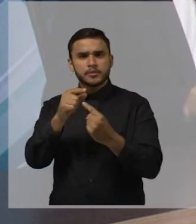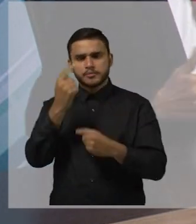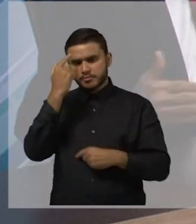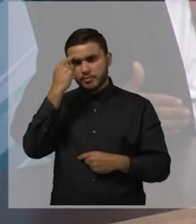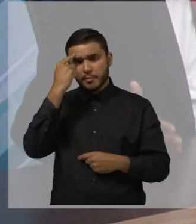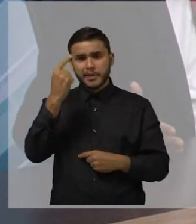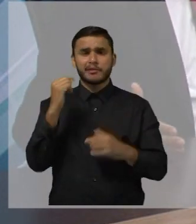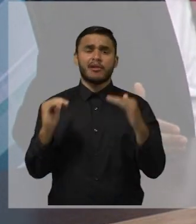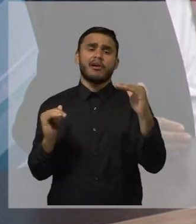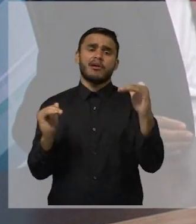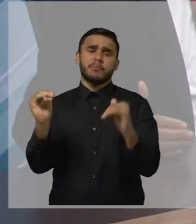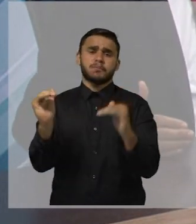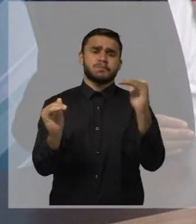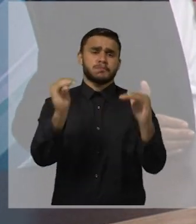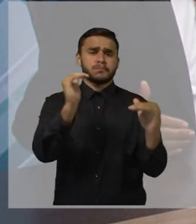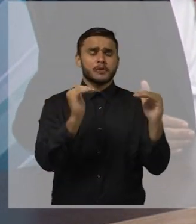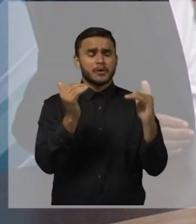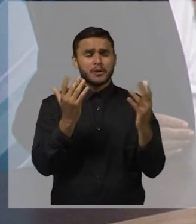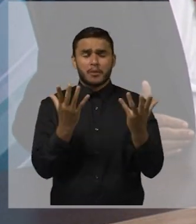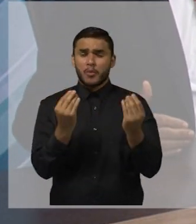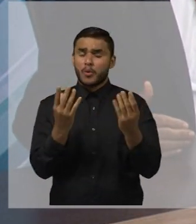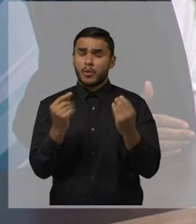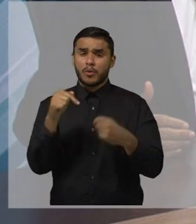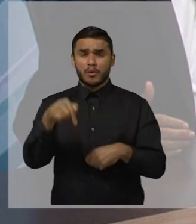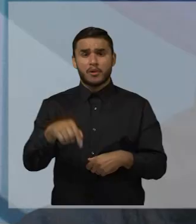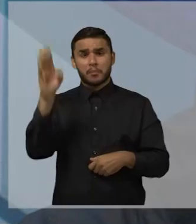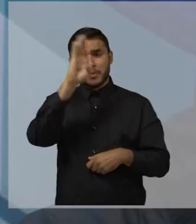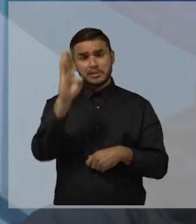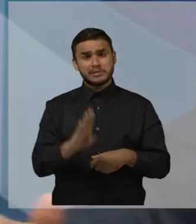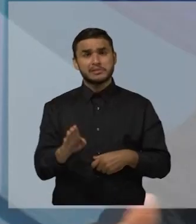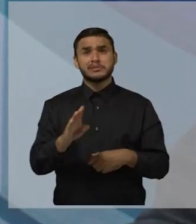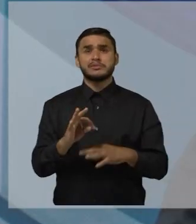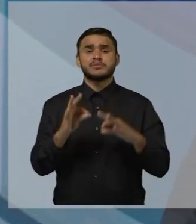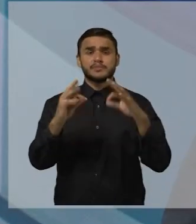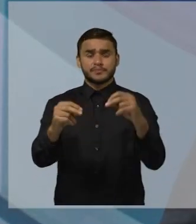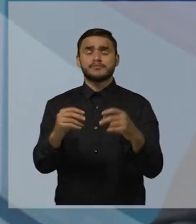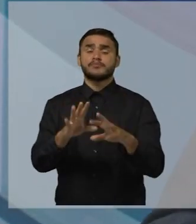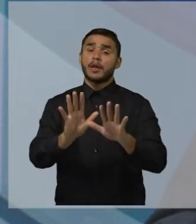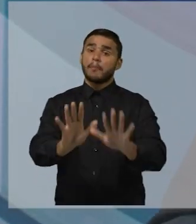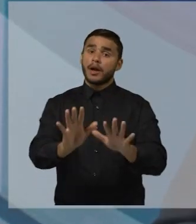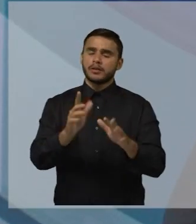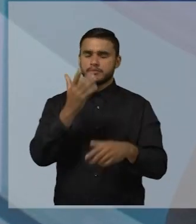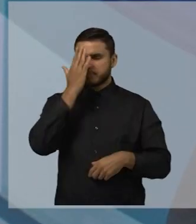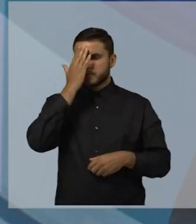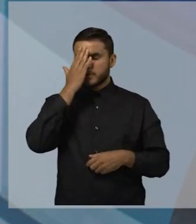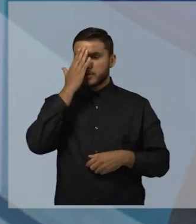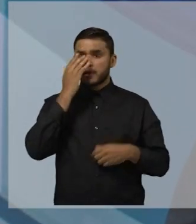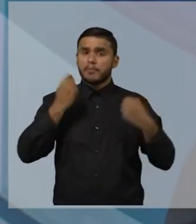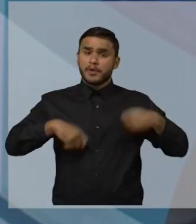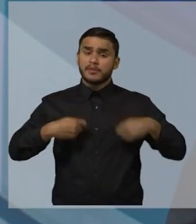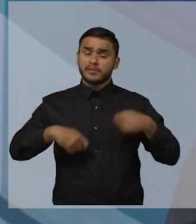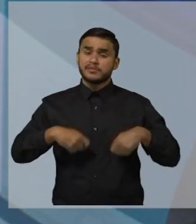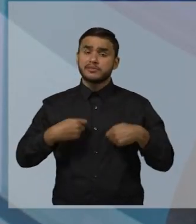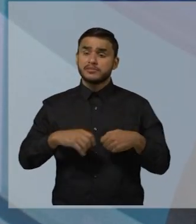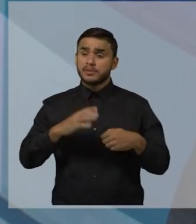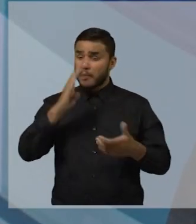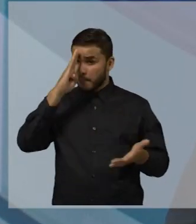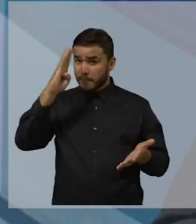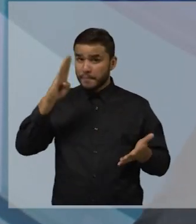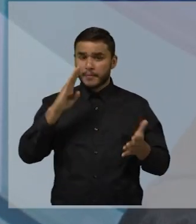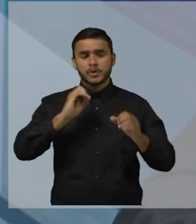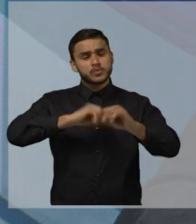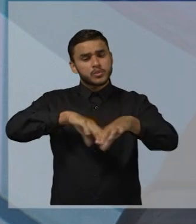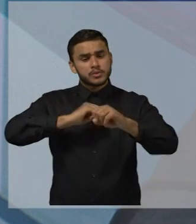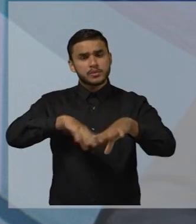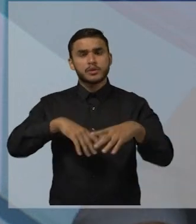que atenda a esses interesses para minimizar a desigualdade, que realmente é uma coisa muito gritante na nossa República, mas decorre,